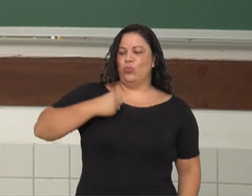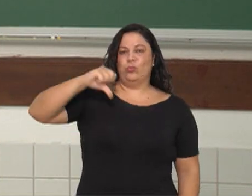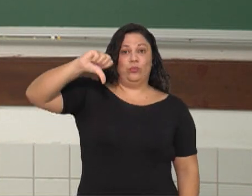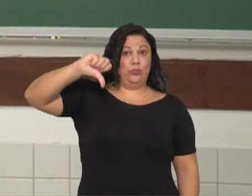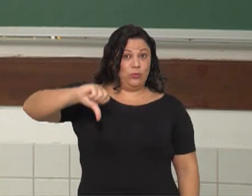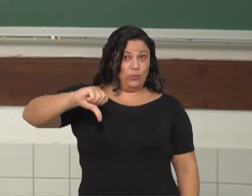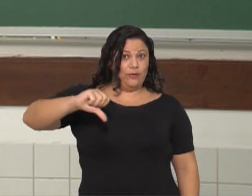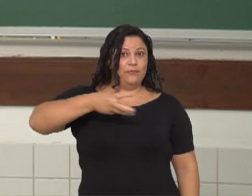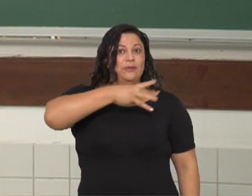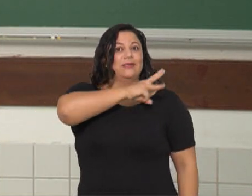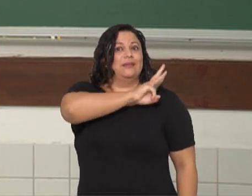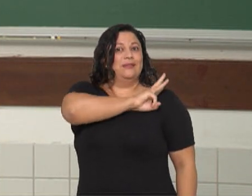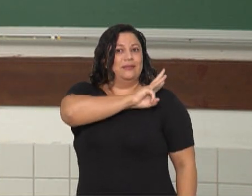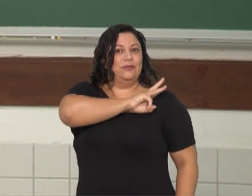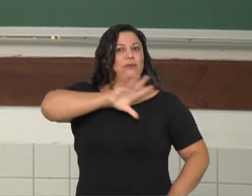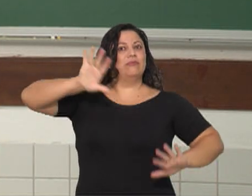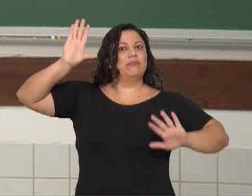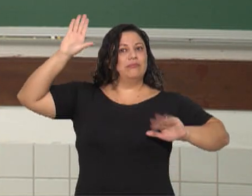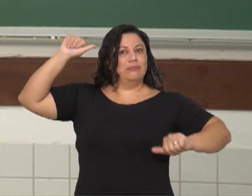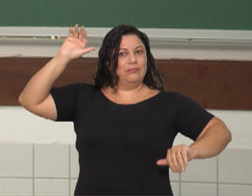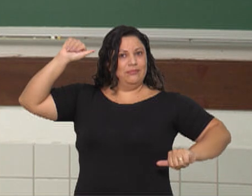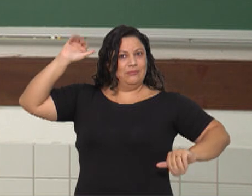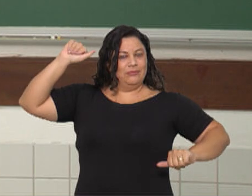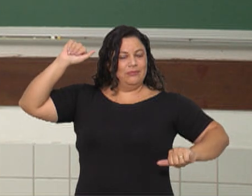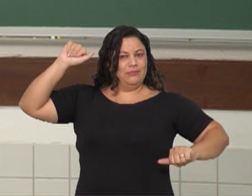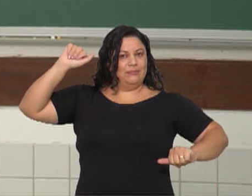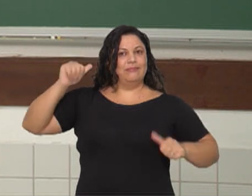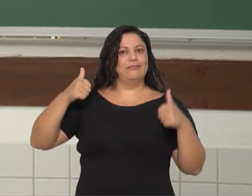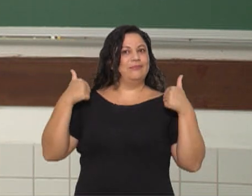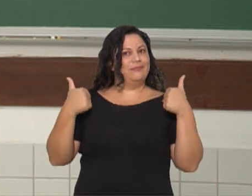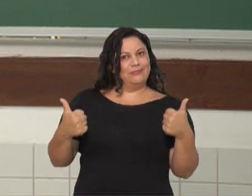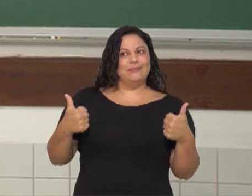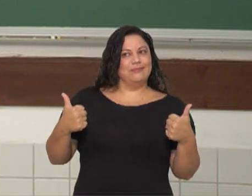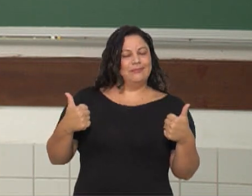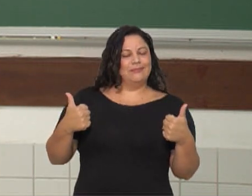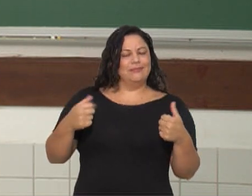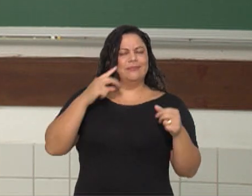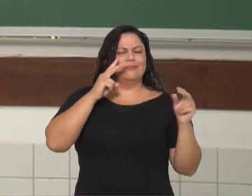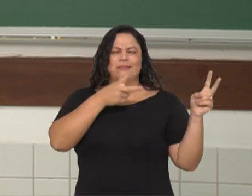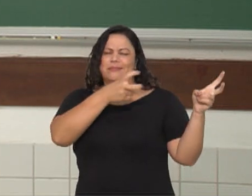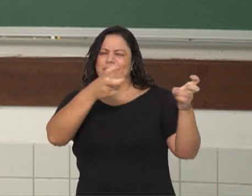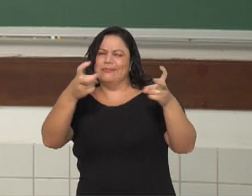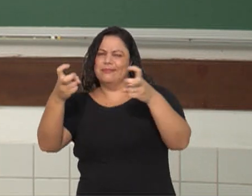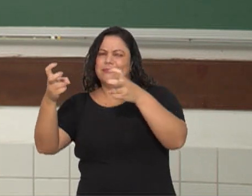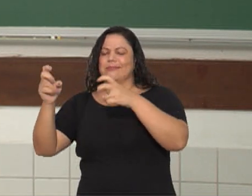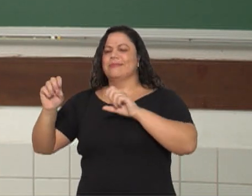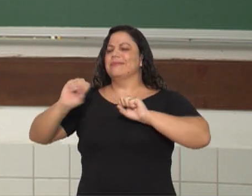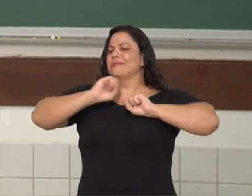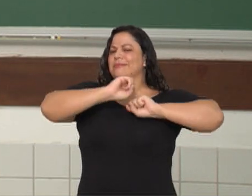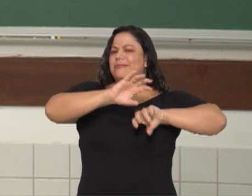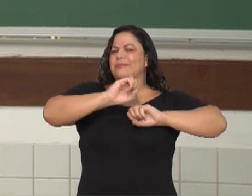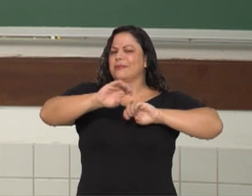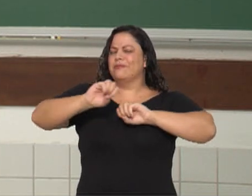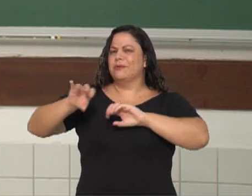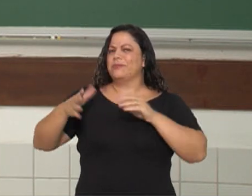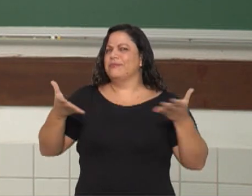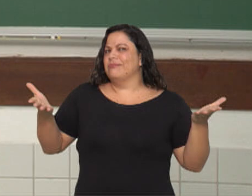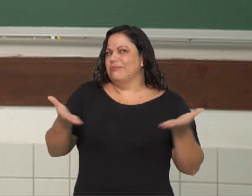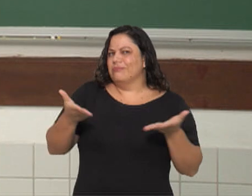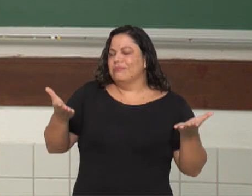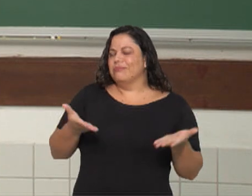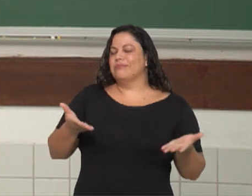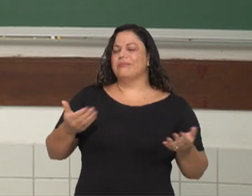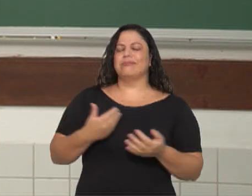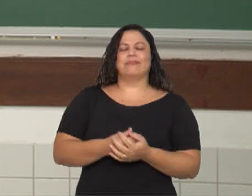terceiro ano, espanhol, ensino médio. De acordo? Vamos observar o que vamos trabalhar, o que temos como proposta para a classe de